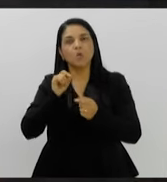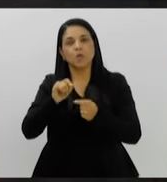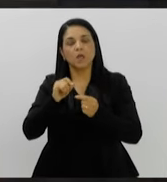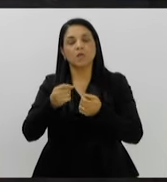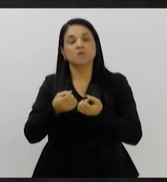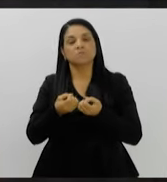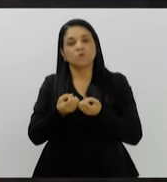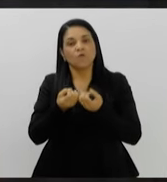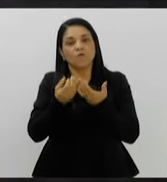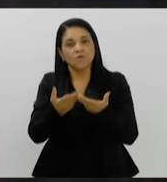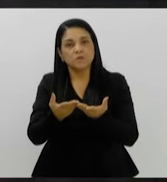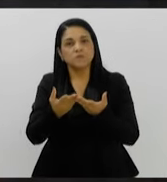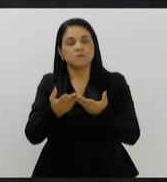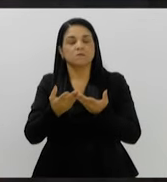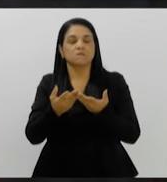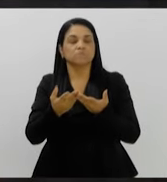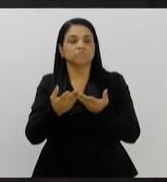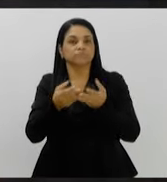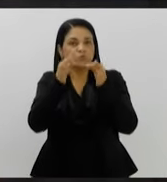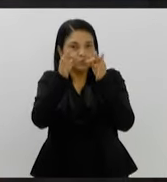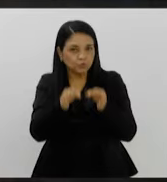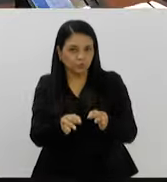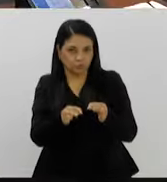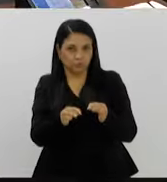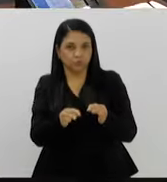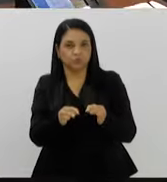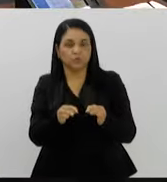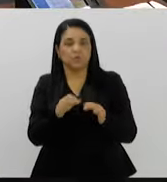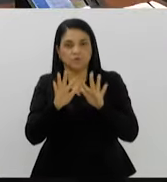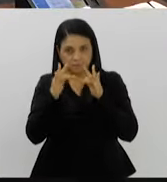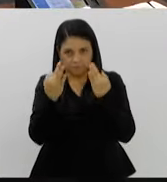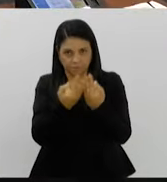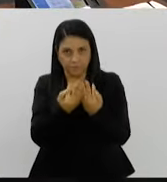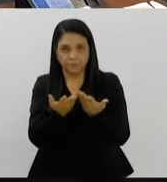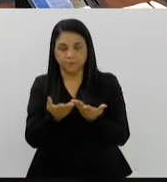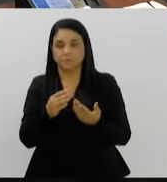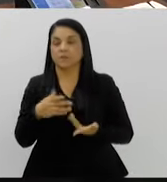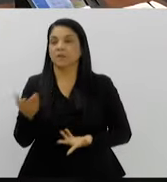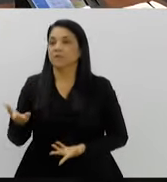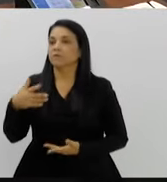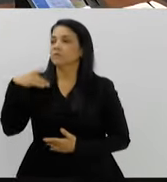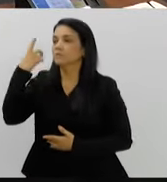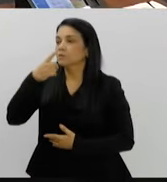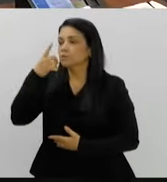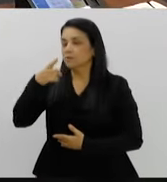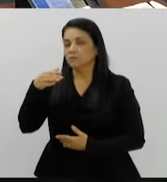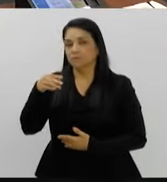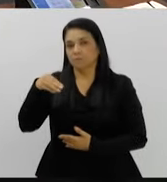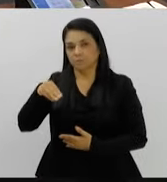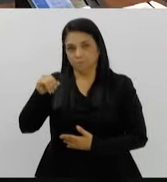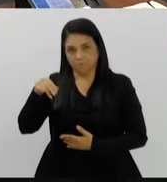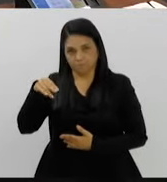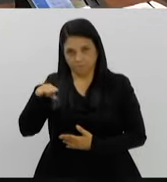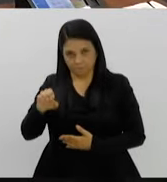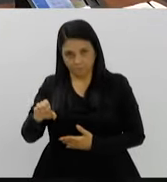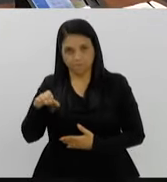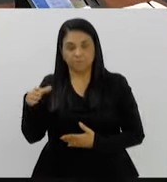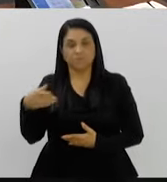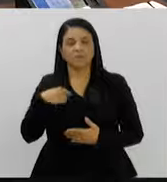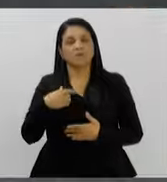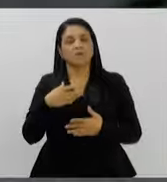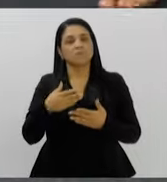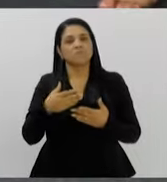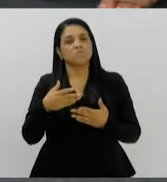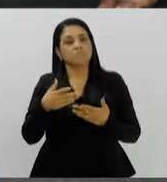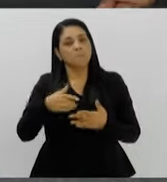essas crianças que muito precisam Deputado min por favor Presidente serei breve Deputado Fred em primeiro lugar eu queria